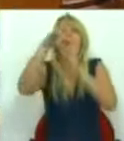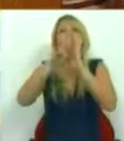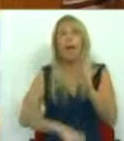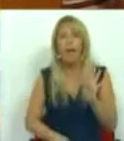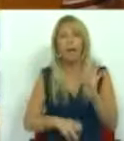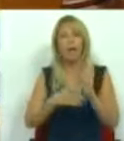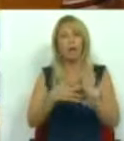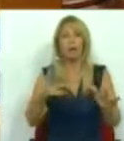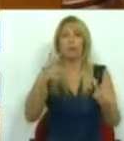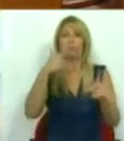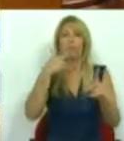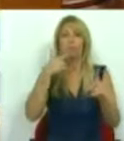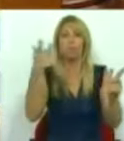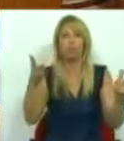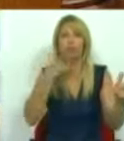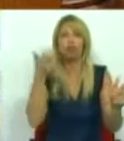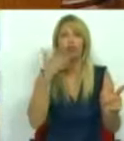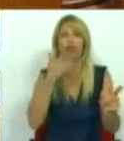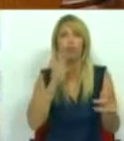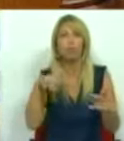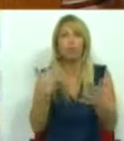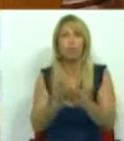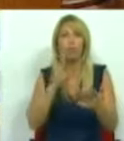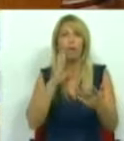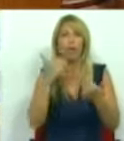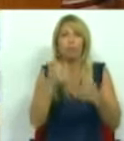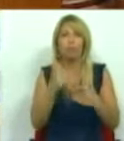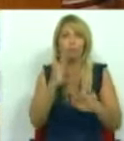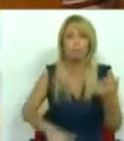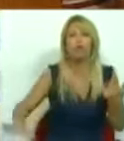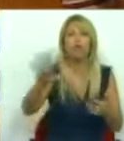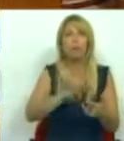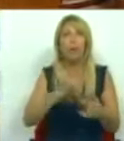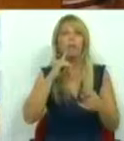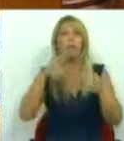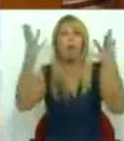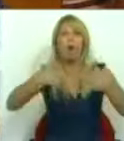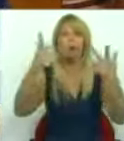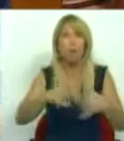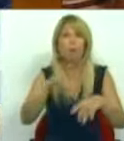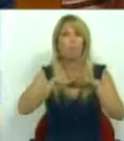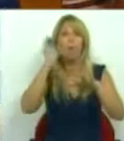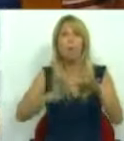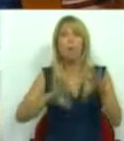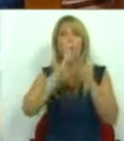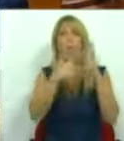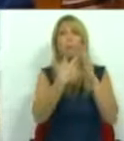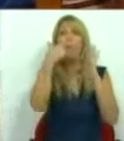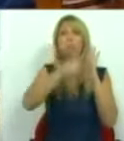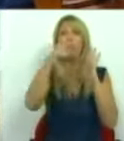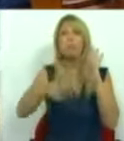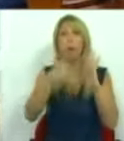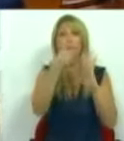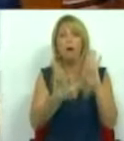aos espaços e aos equipamentos, a sobrecarga de custos advenientes de quadros de pessoal que são, às vezes,